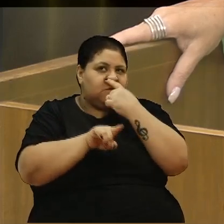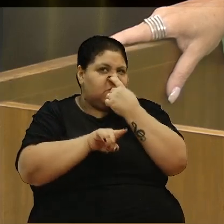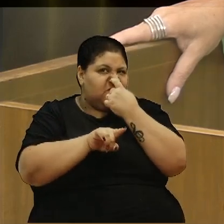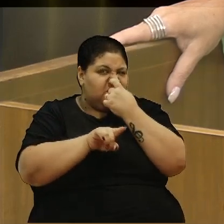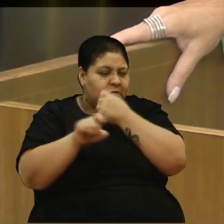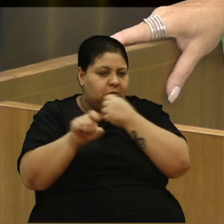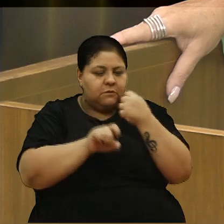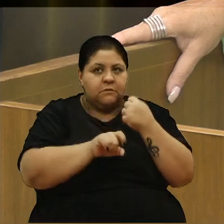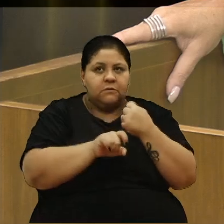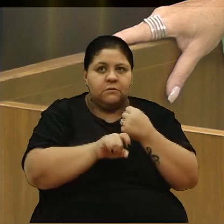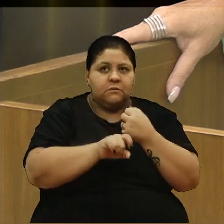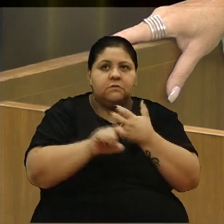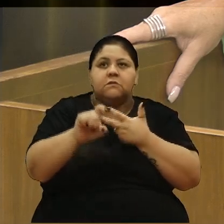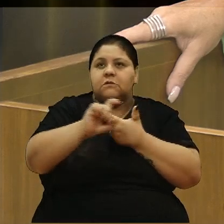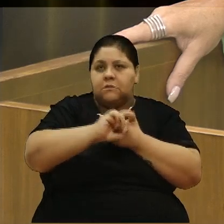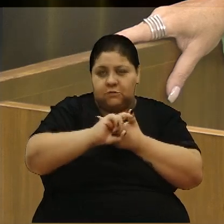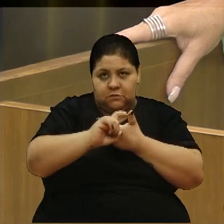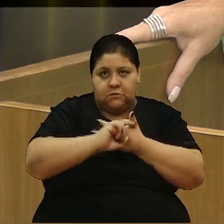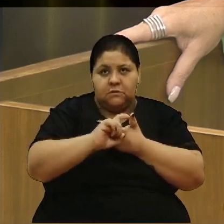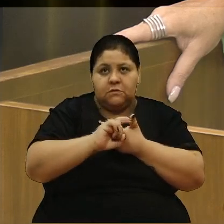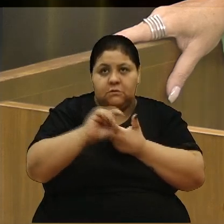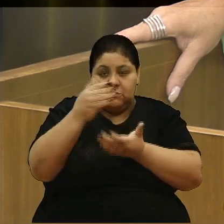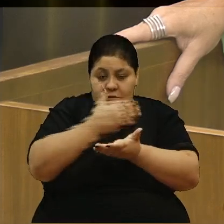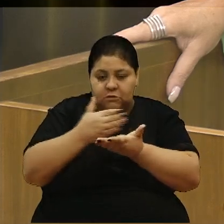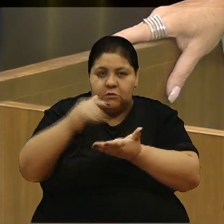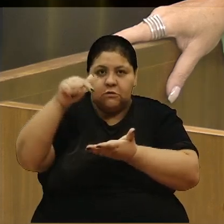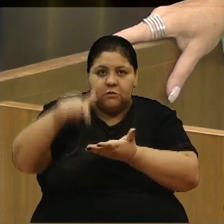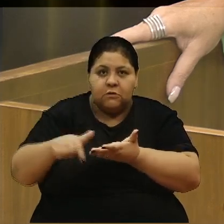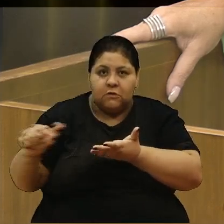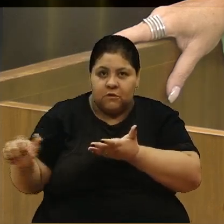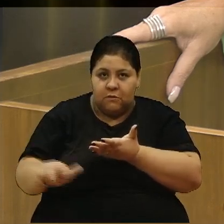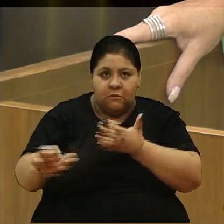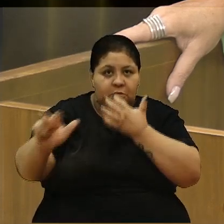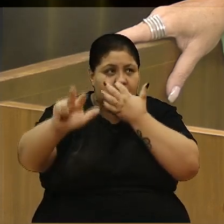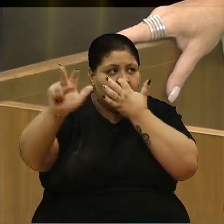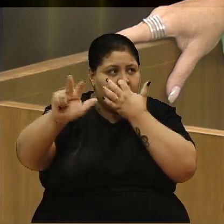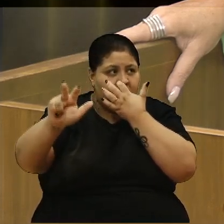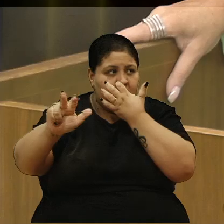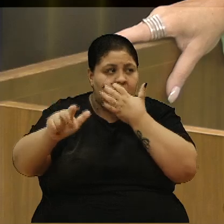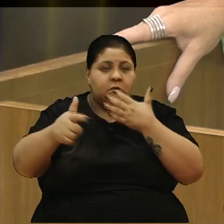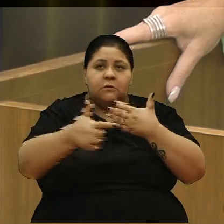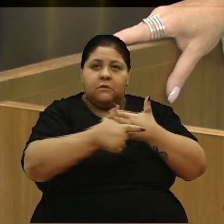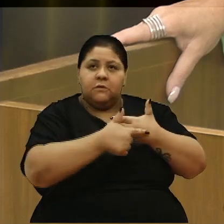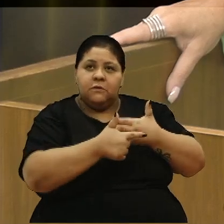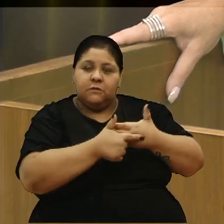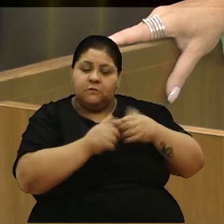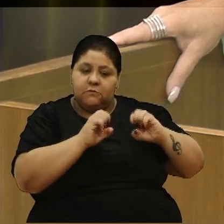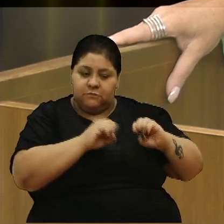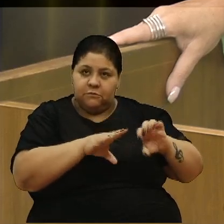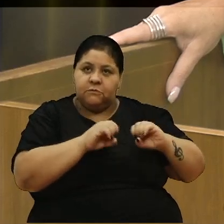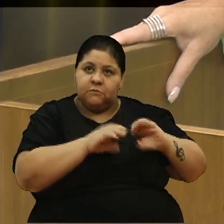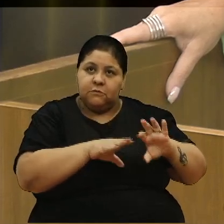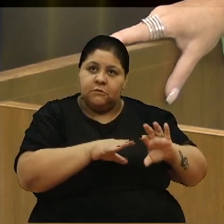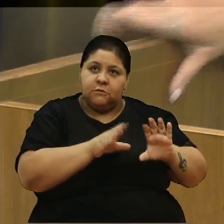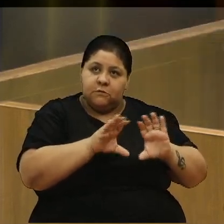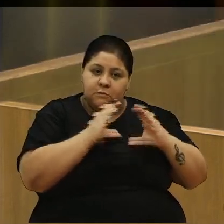Poder Executivo, começando por valorizar o papel dos educadores e da